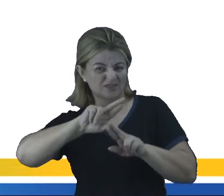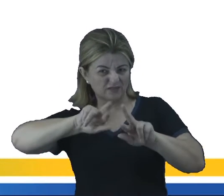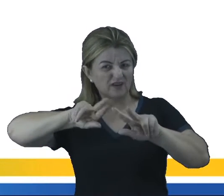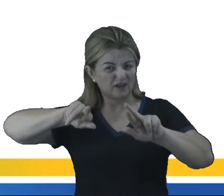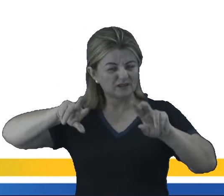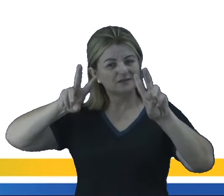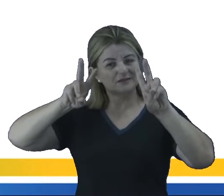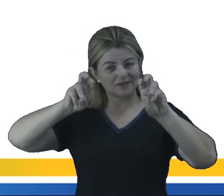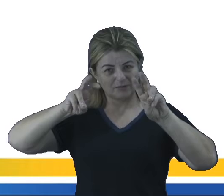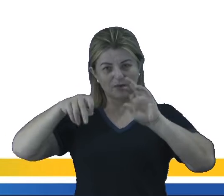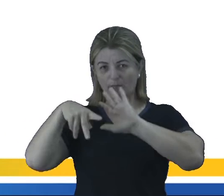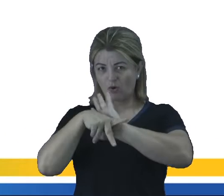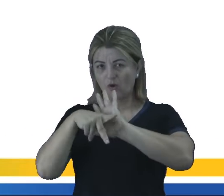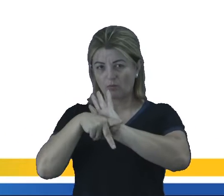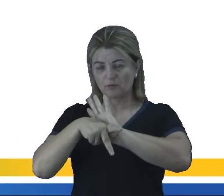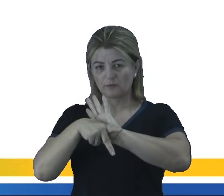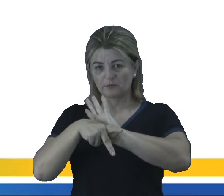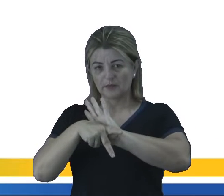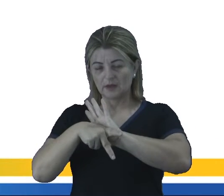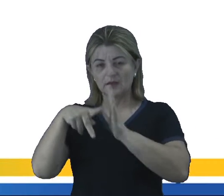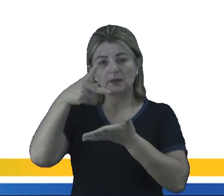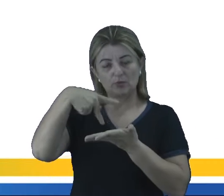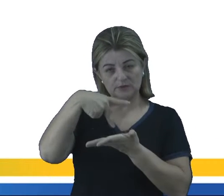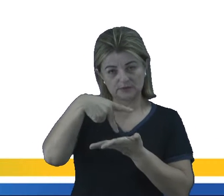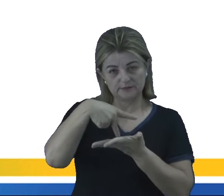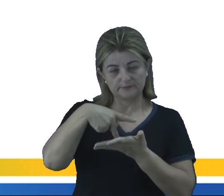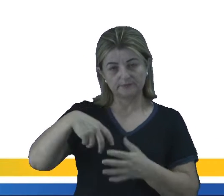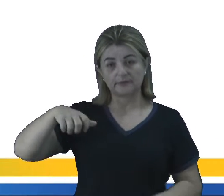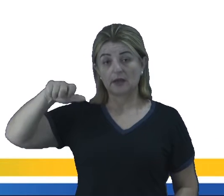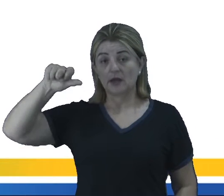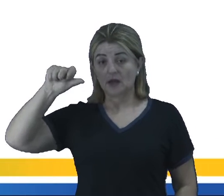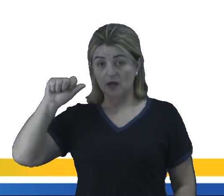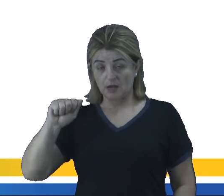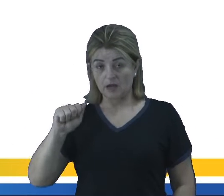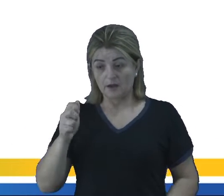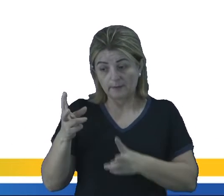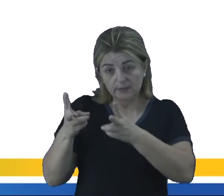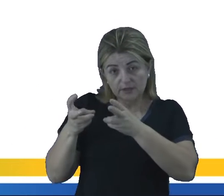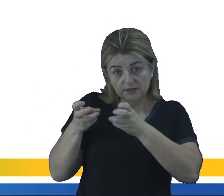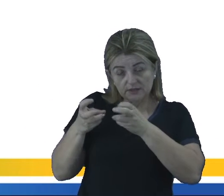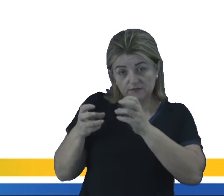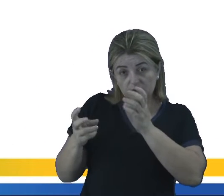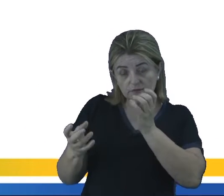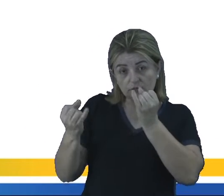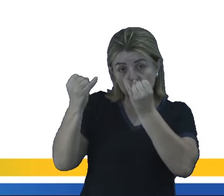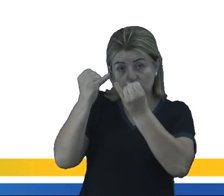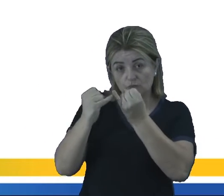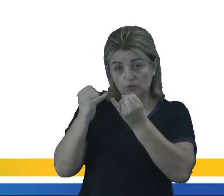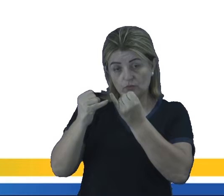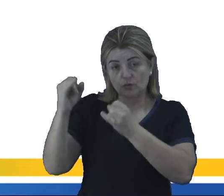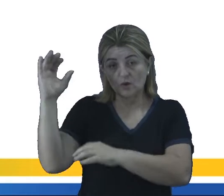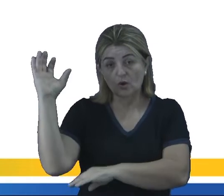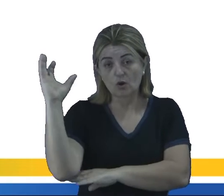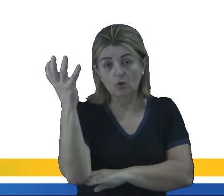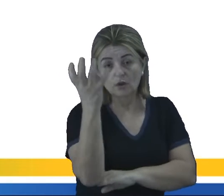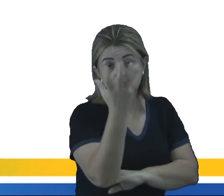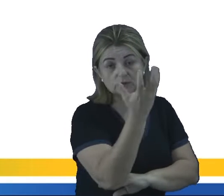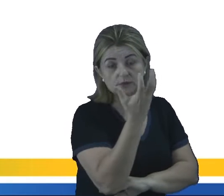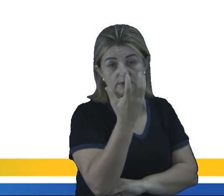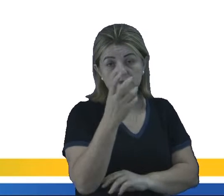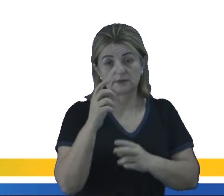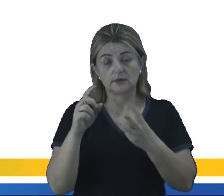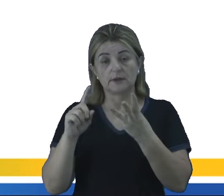em contextos históricos e culturais diversos, né? Nós temos um texto que é do romantismo e outro texto que já entra aí